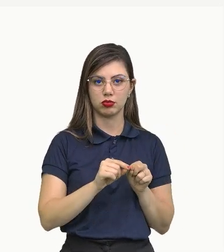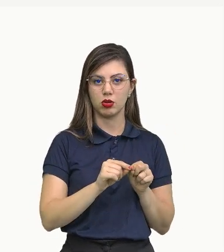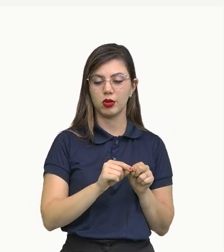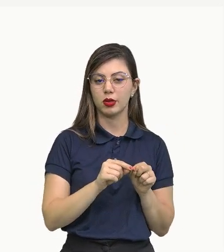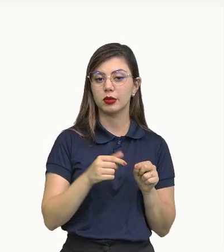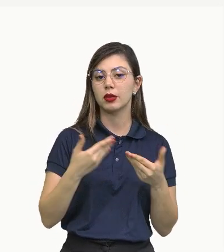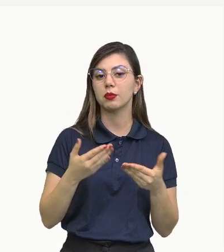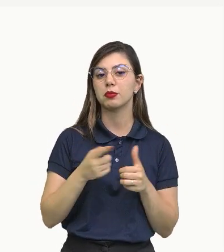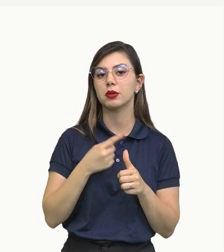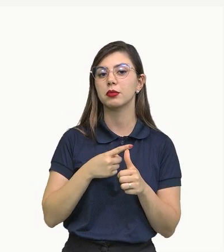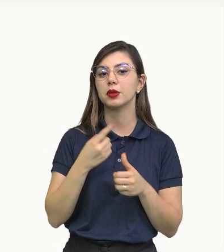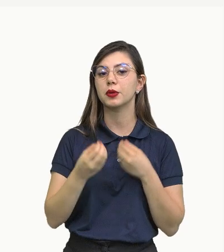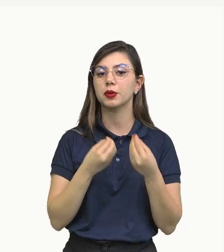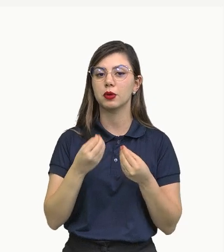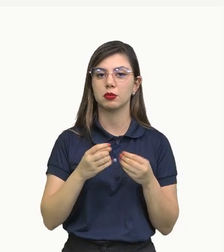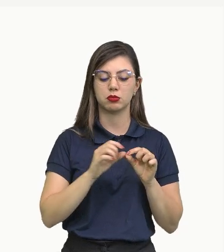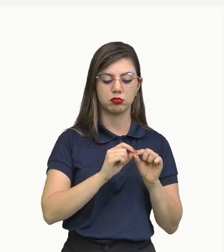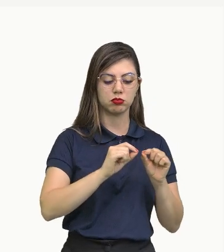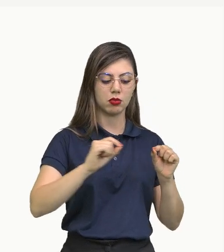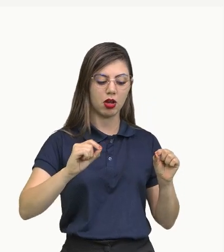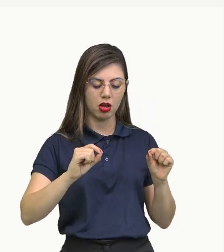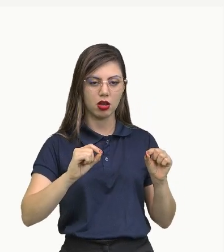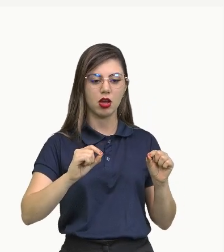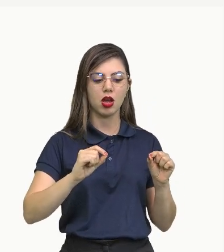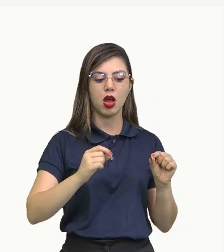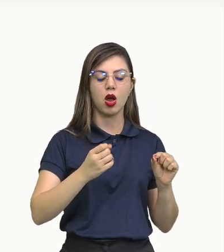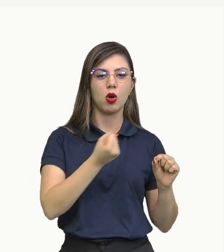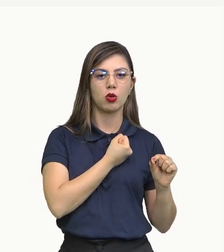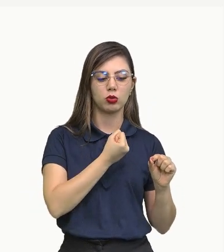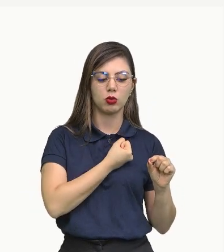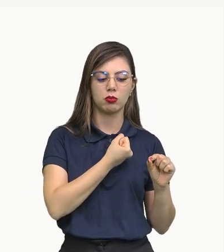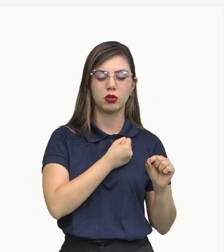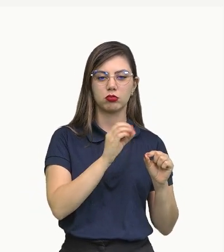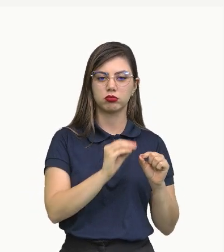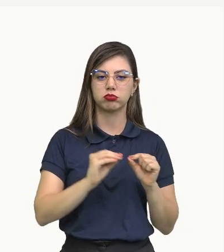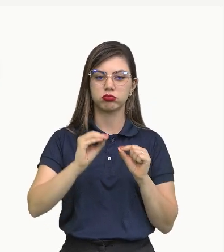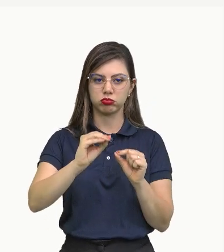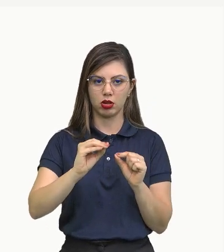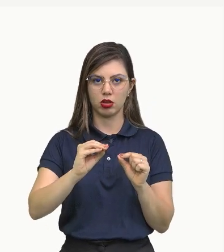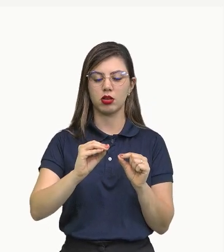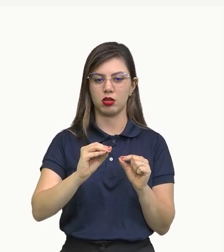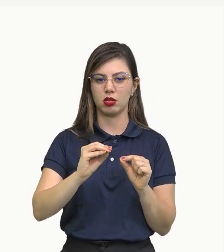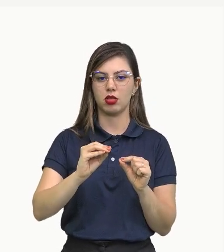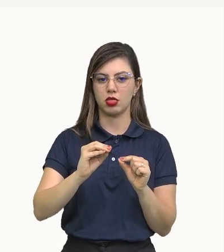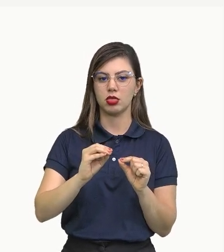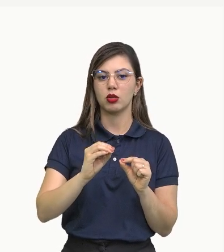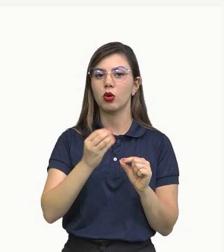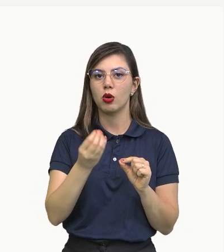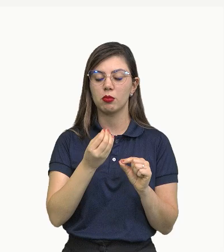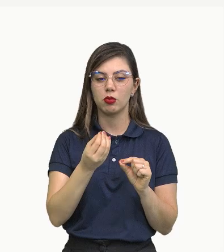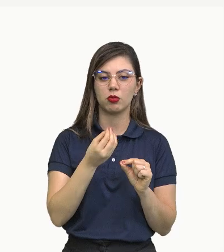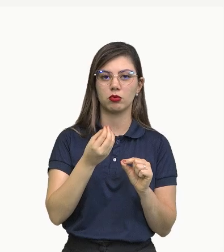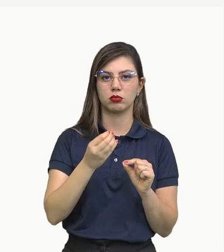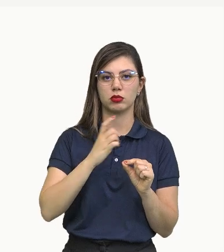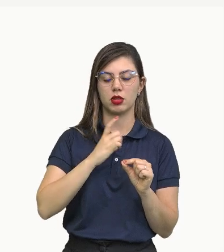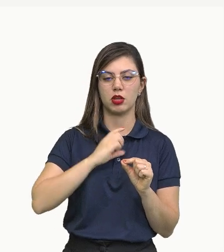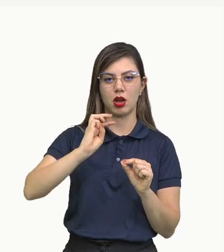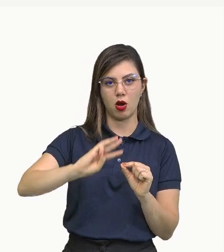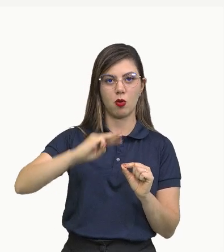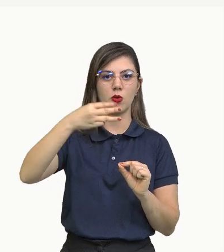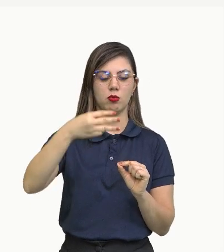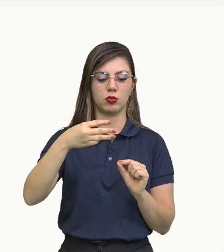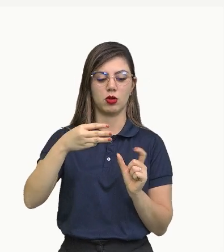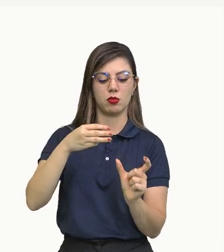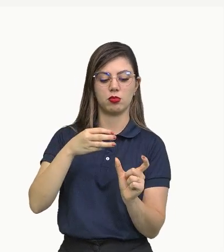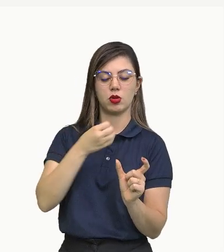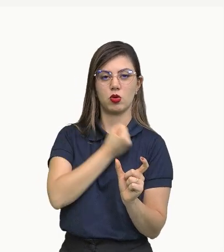vai elevar ao cubo. Vai ser o mesmo resultado, aresta ao cubo, tudo bem?